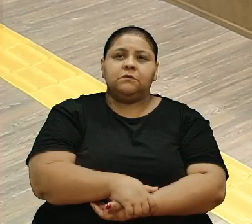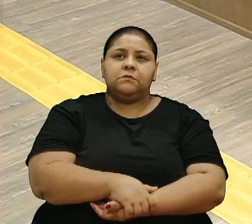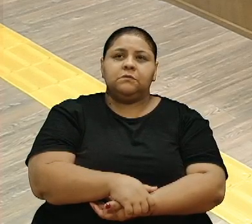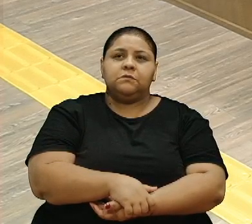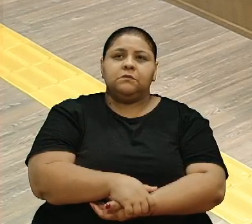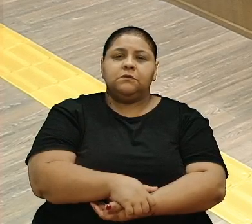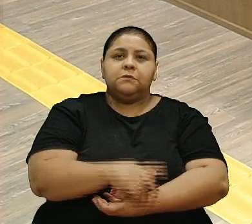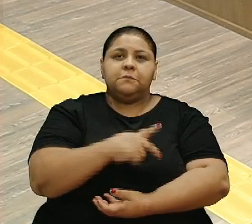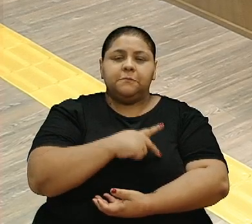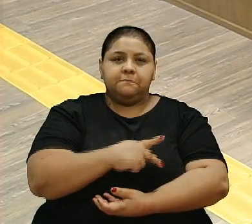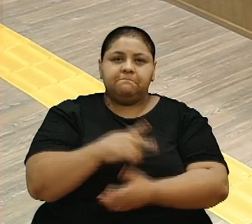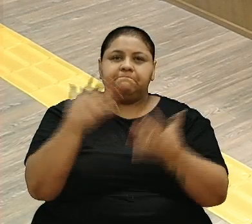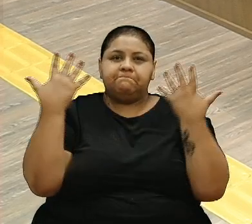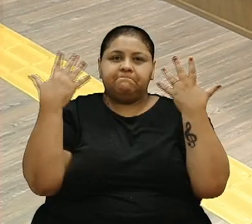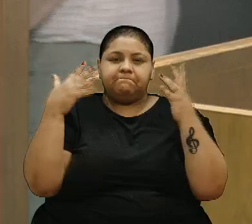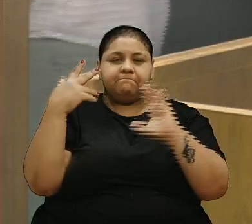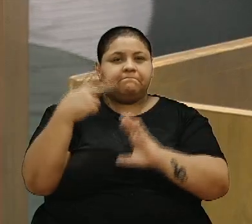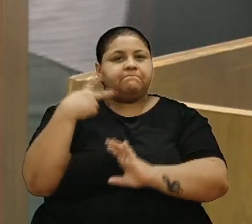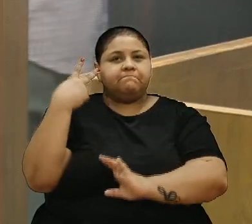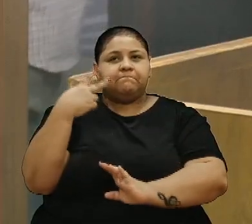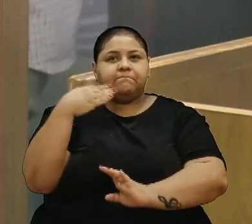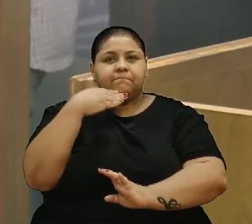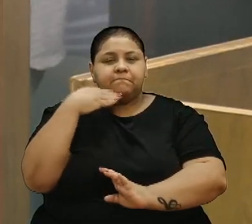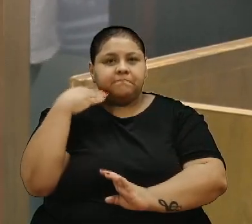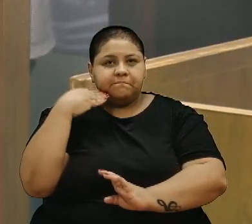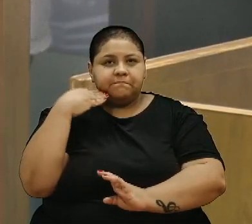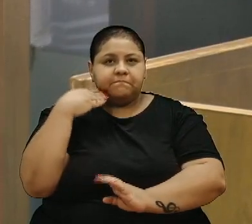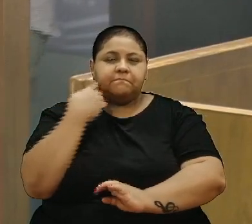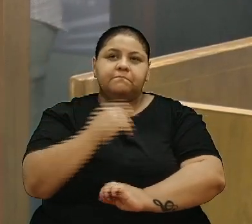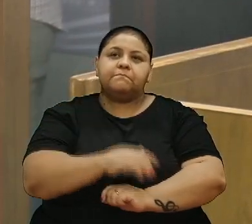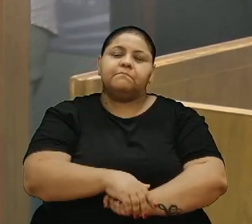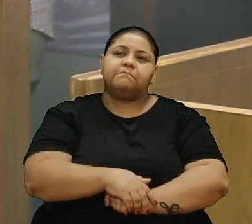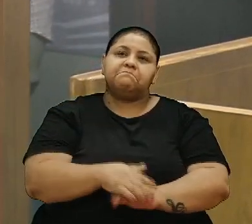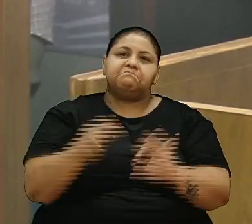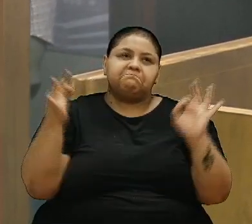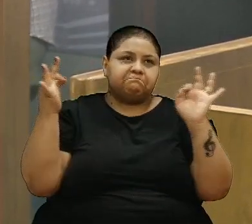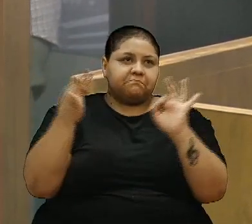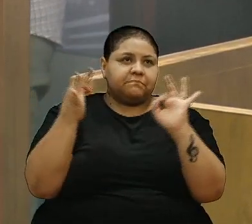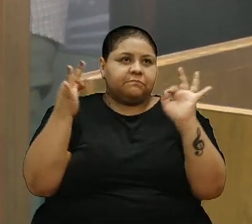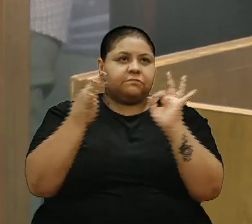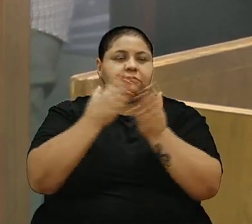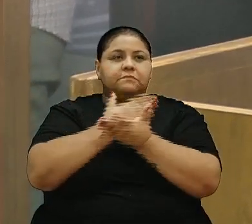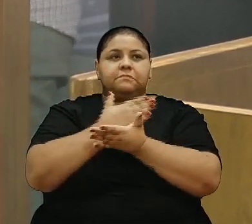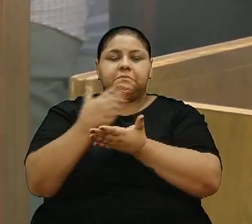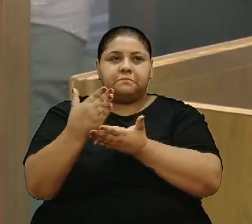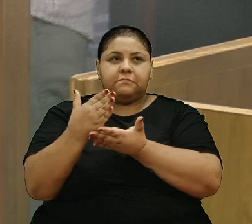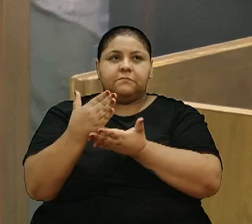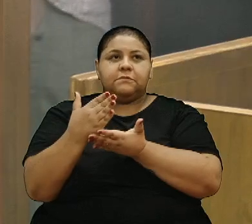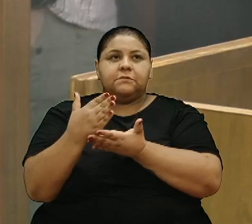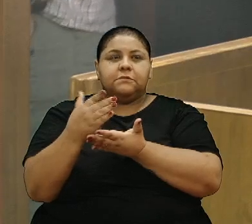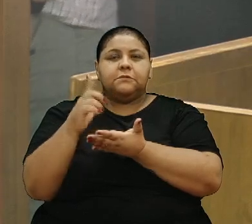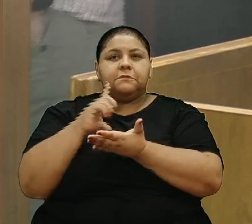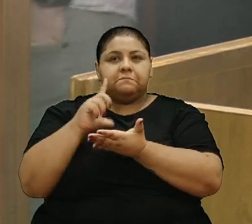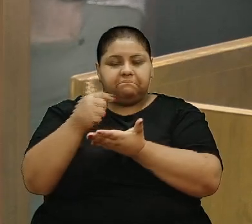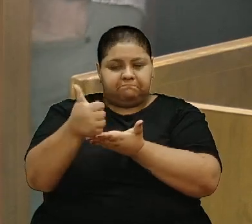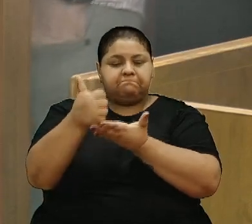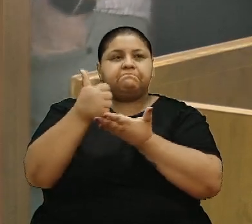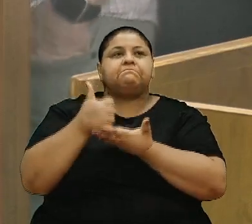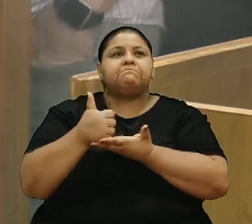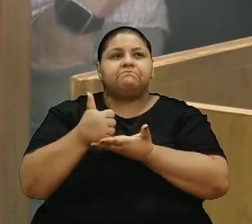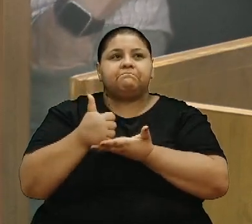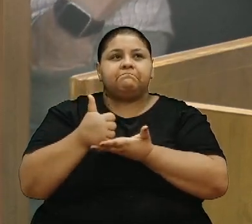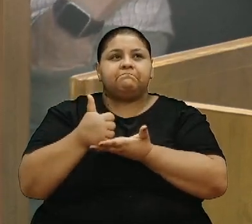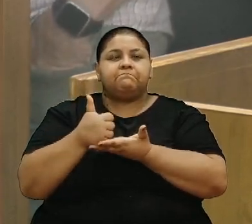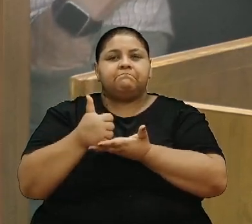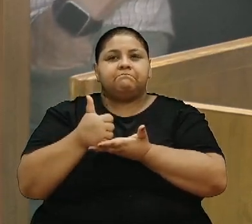Presidente, parabéns ao vereador Bortola por essa brilhante iniciativa. Pode contar com o nosso apoio na condição